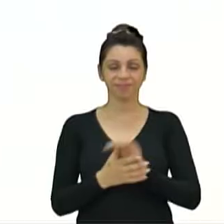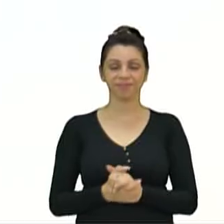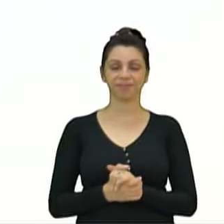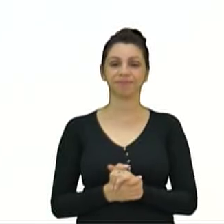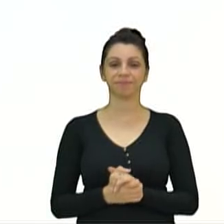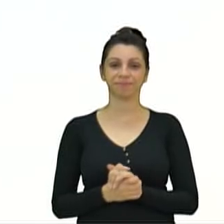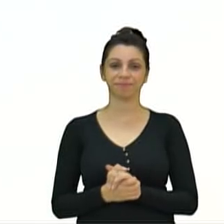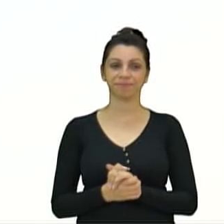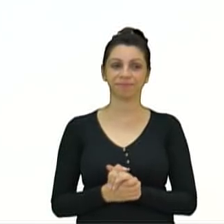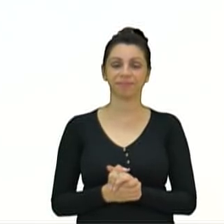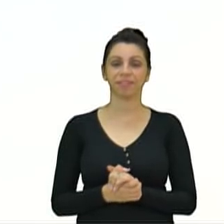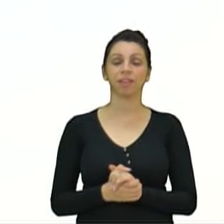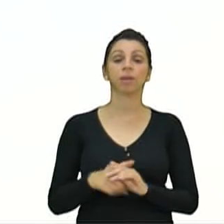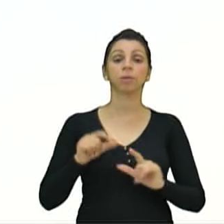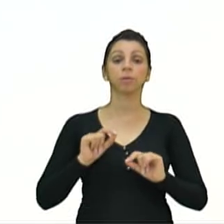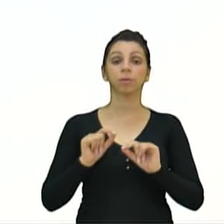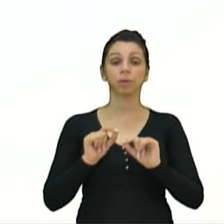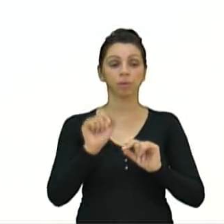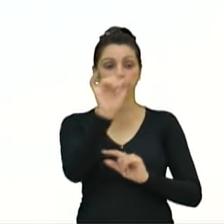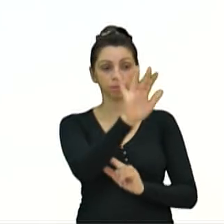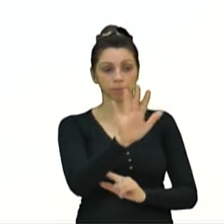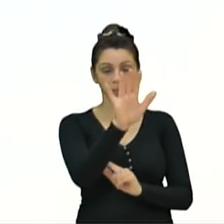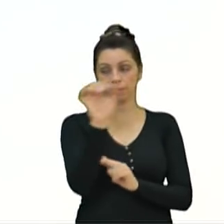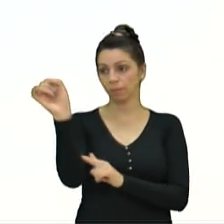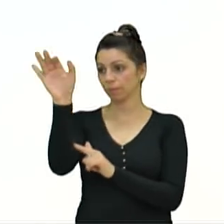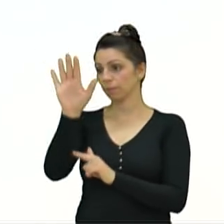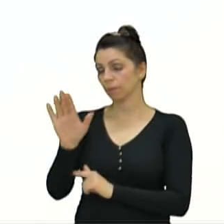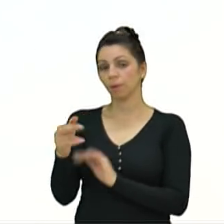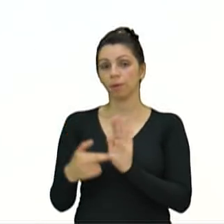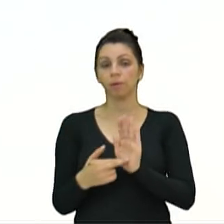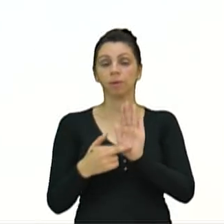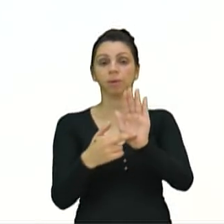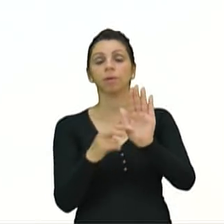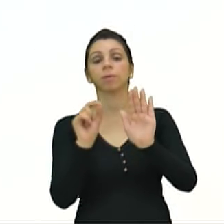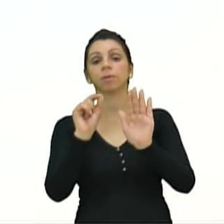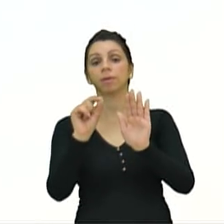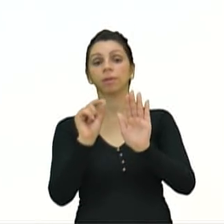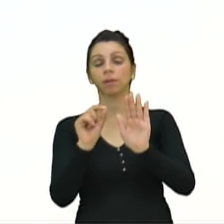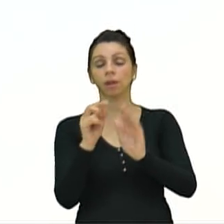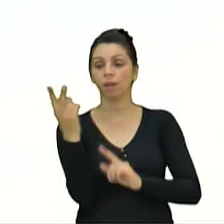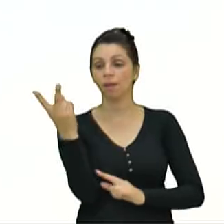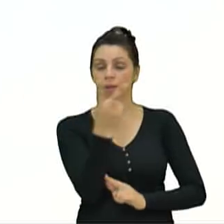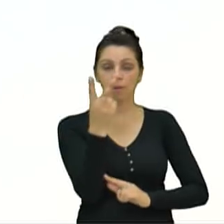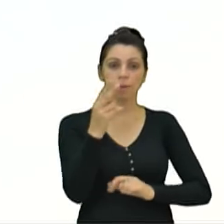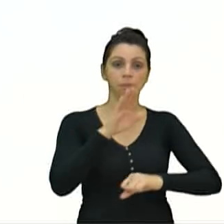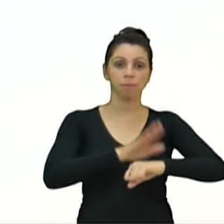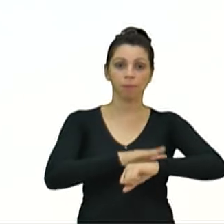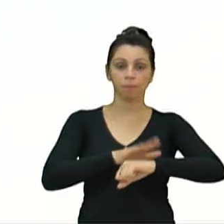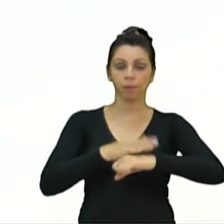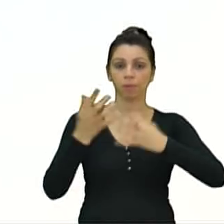os esquemas abaixo representam o coração em 2 momentos diferentes do seu funcionamento.